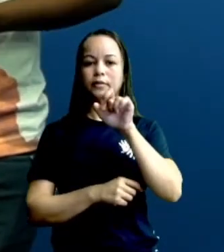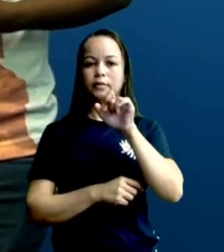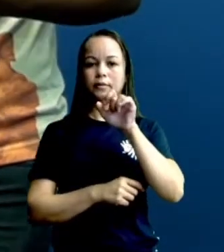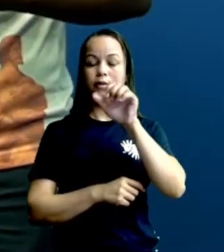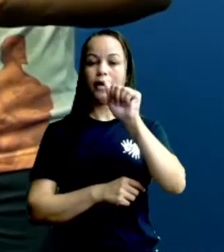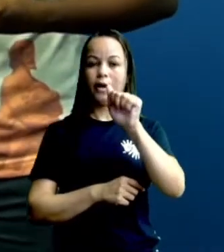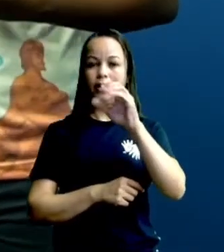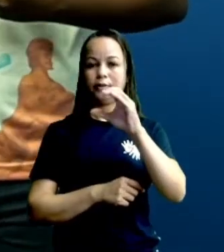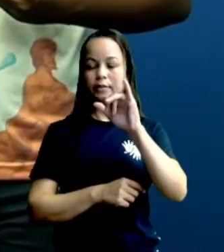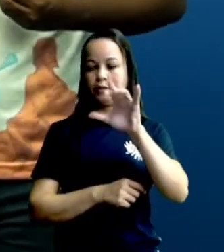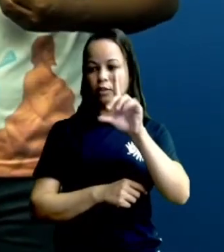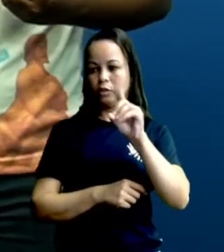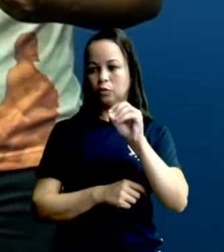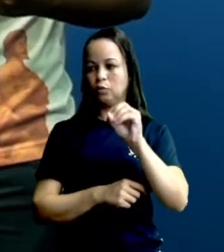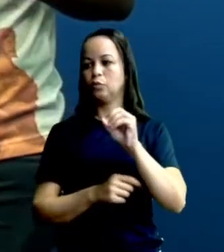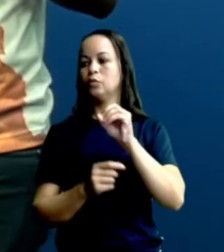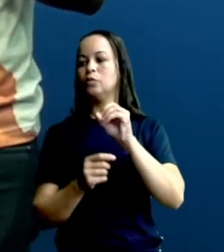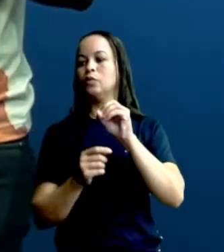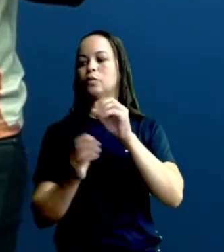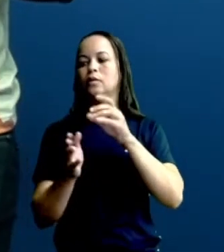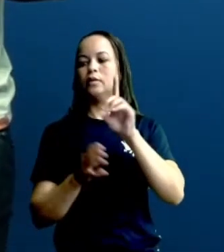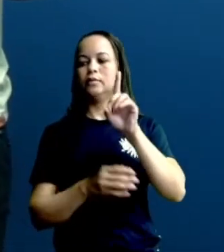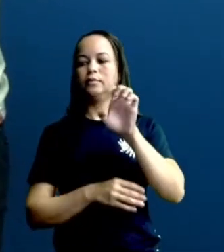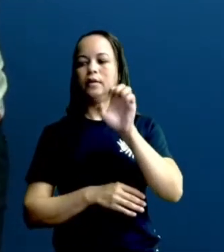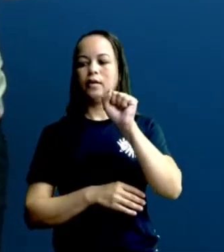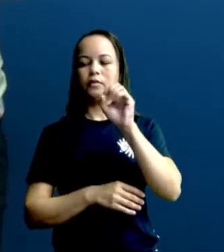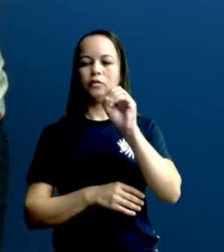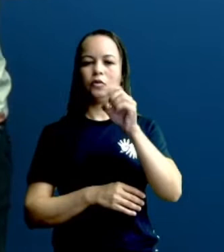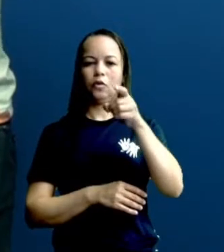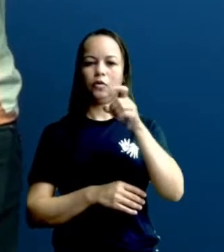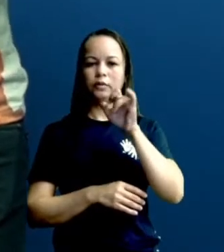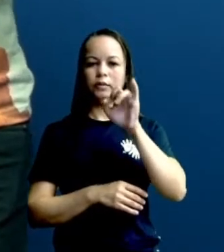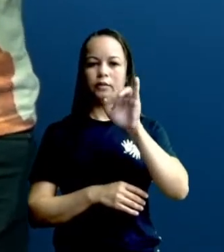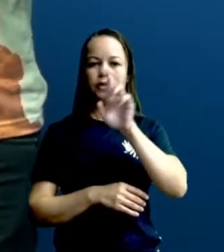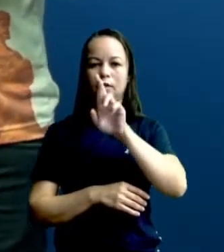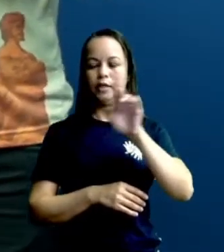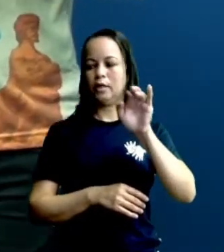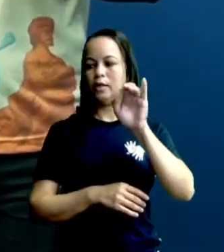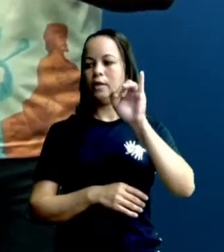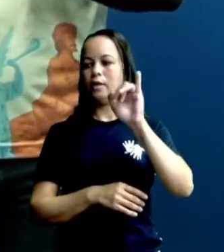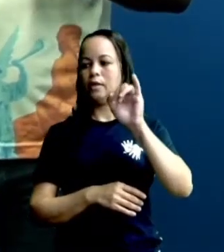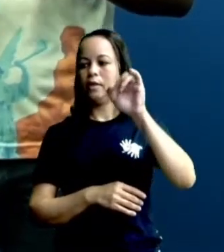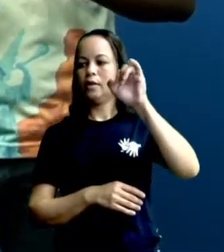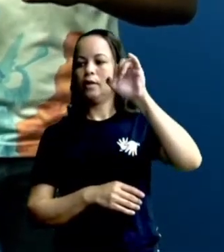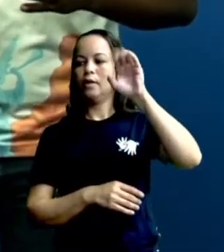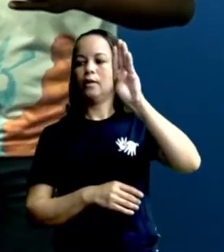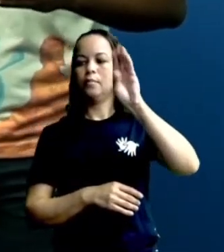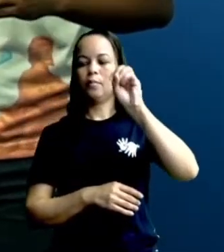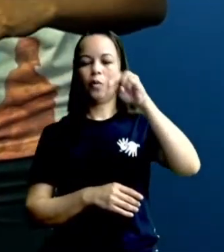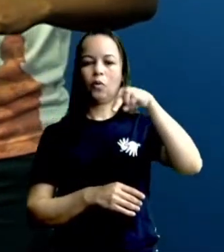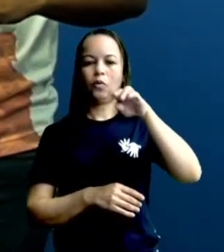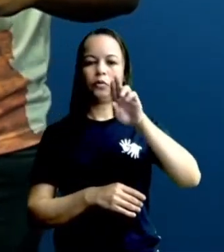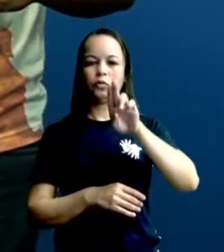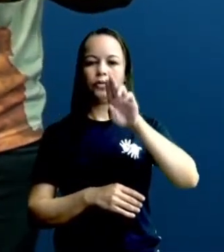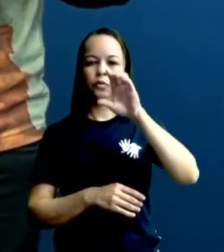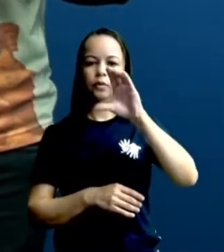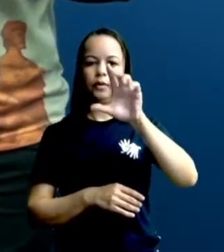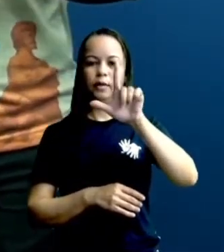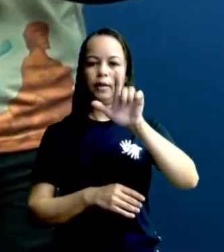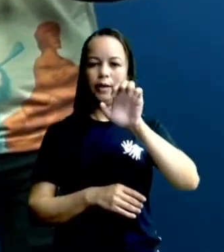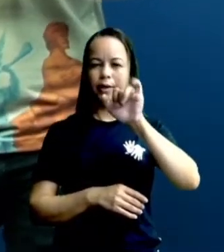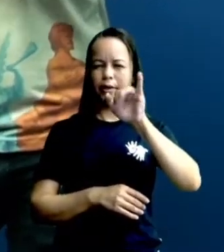desoxirribonucleico. Poxa, que palavrão, não é? Mas nada mais é do que o DNA. Com certeza você já ouviu falar do DNA em filmes de